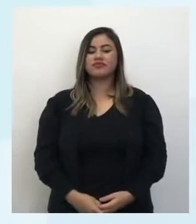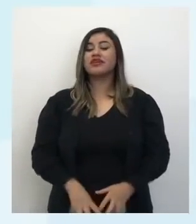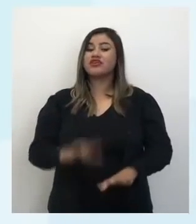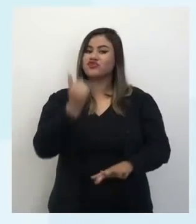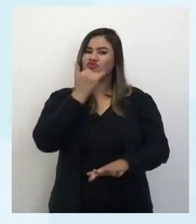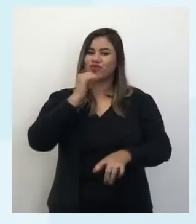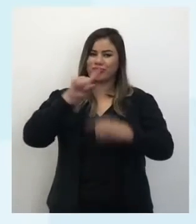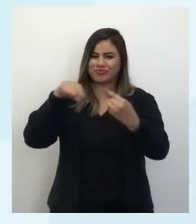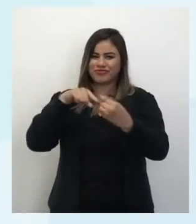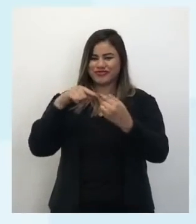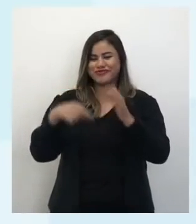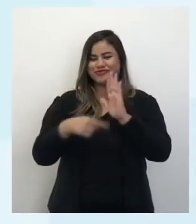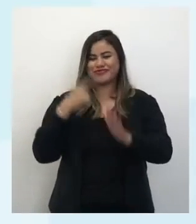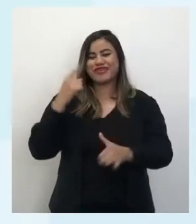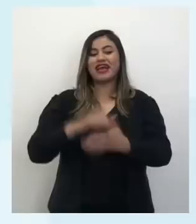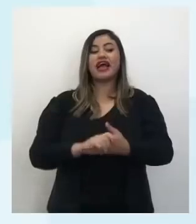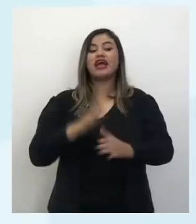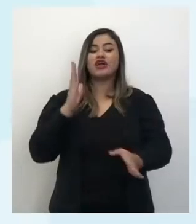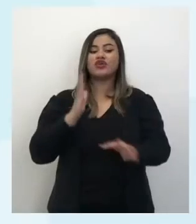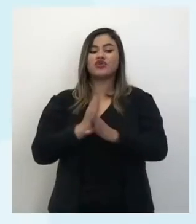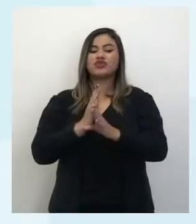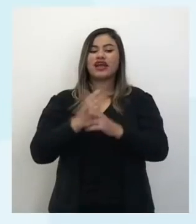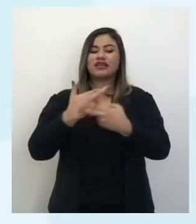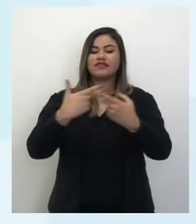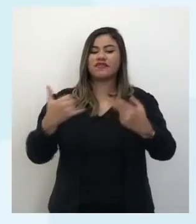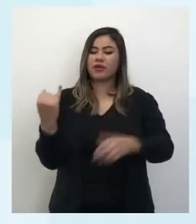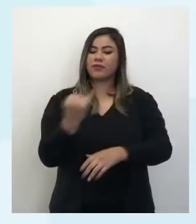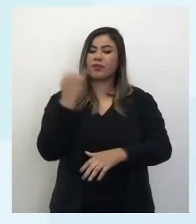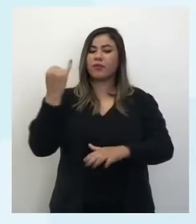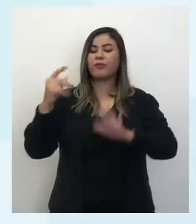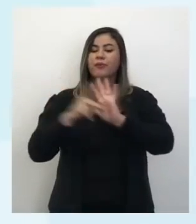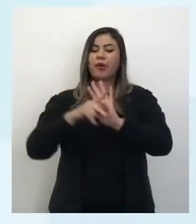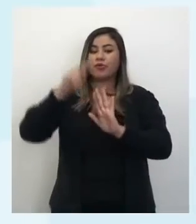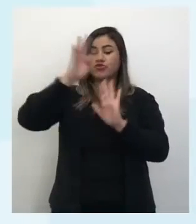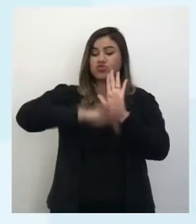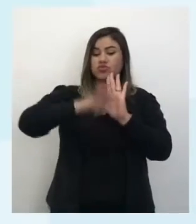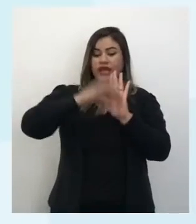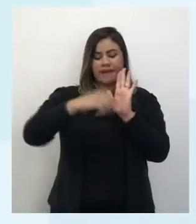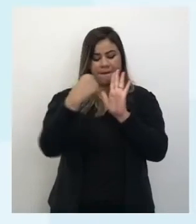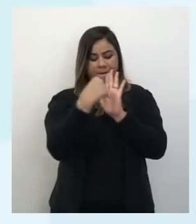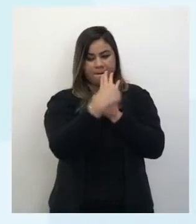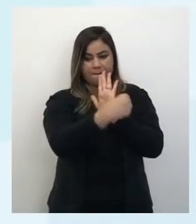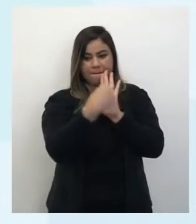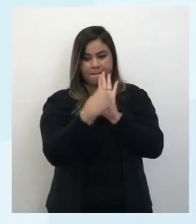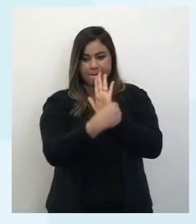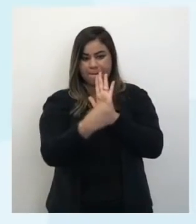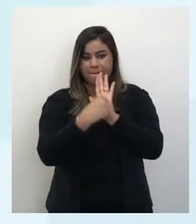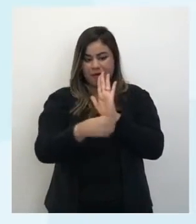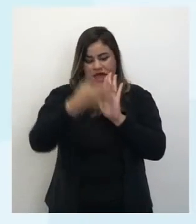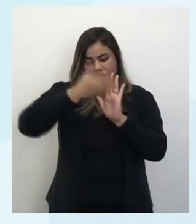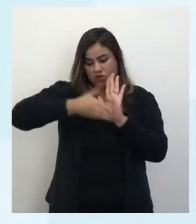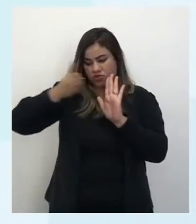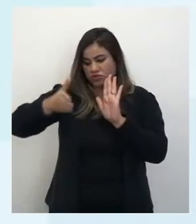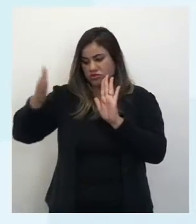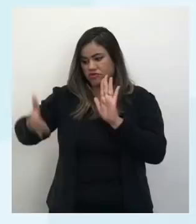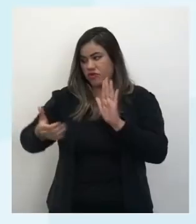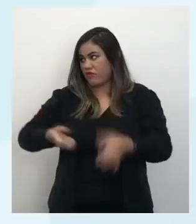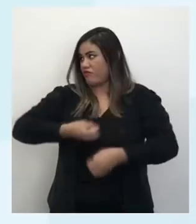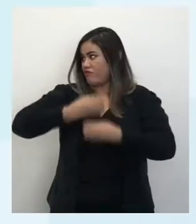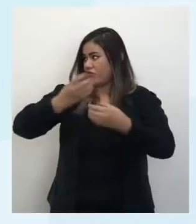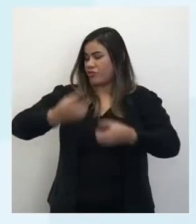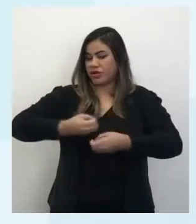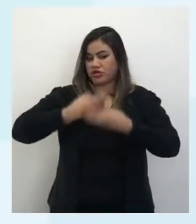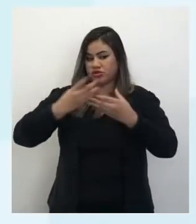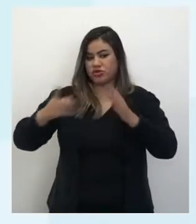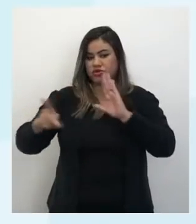Objetivo primeiro. Identificar as partes mais importantes do texto, grifá-las e organizar as